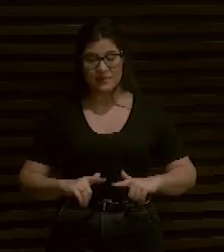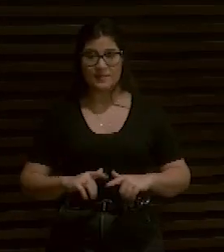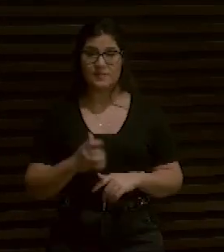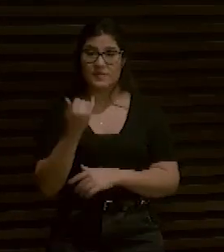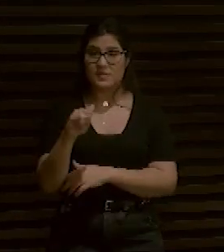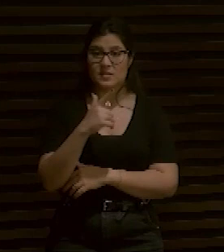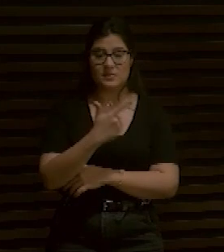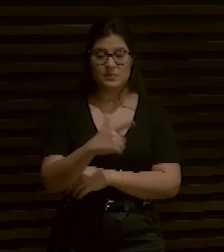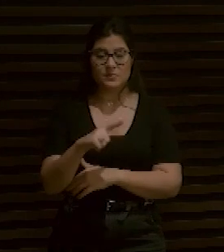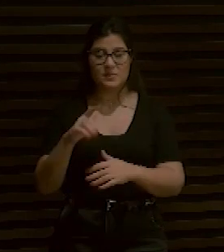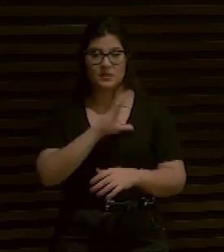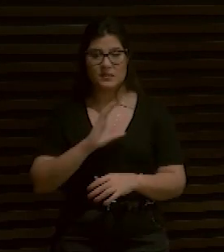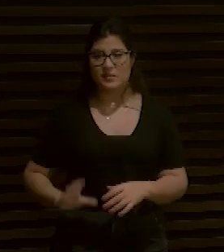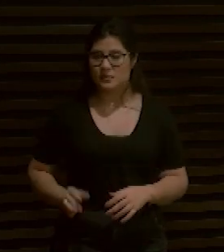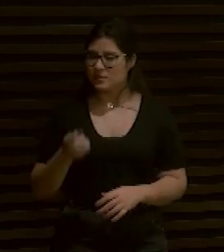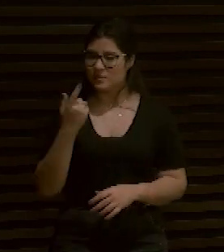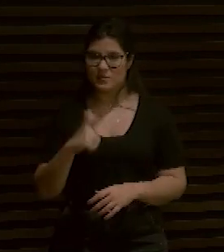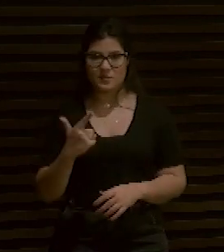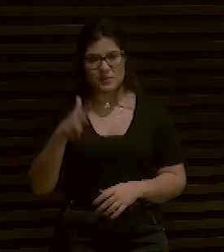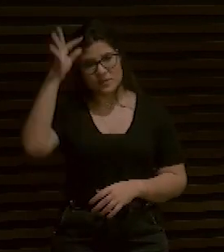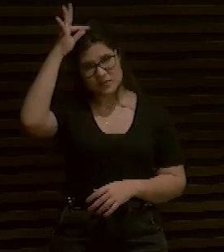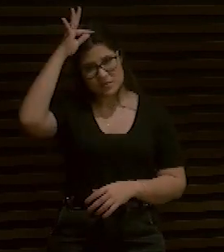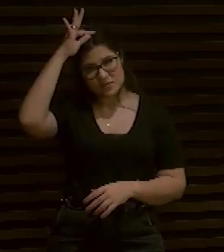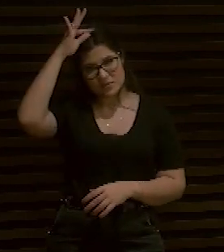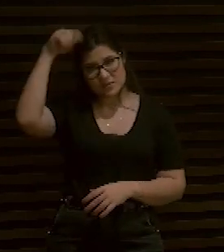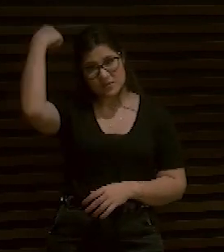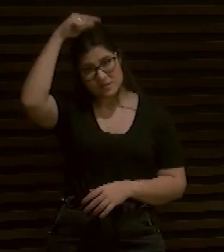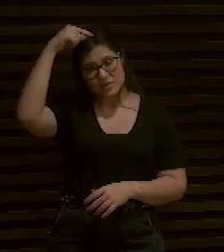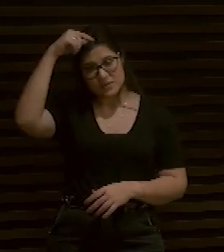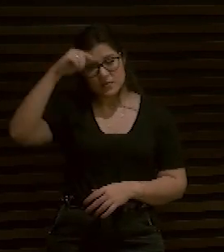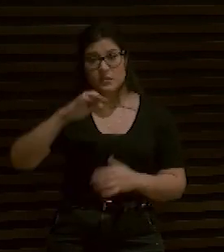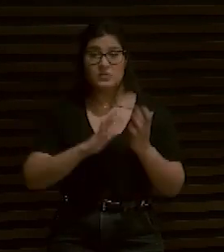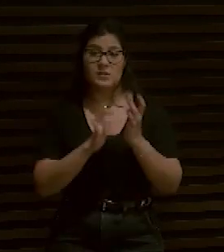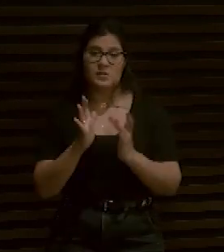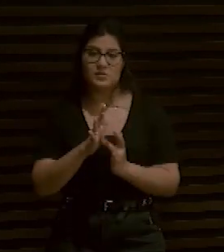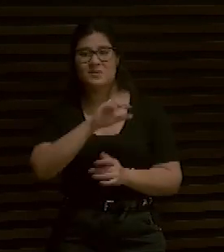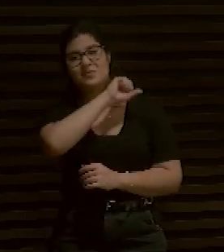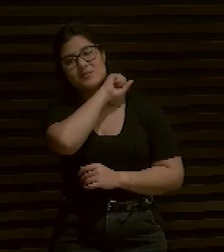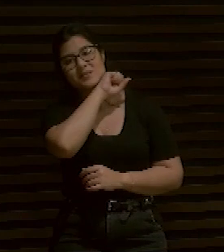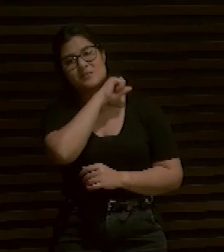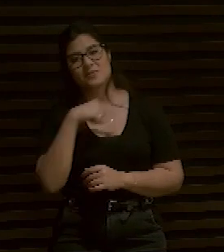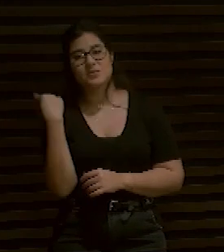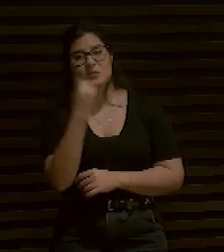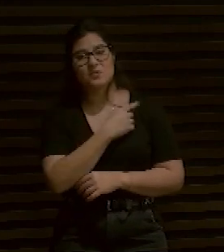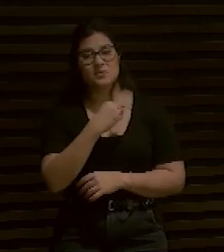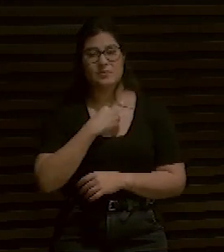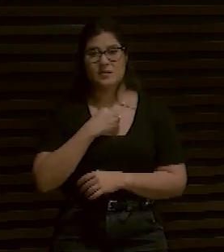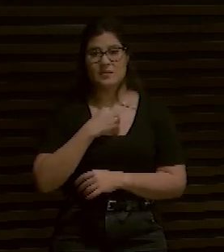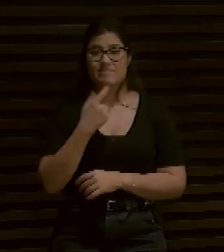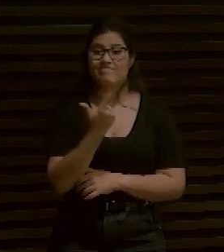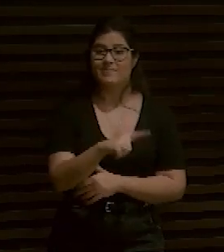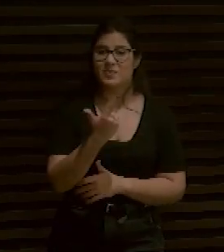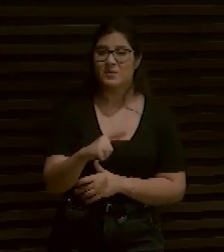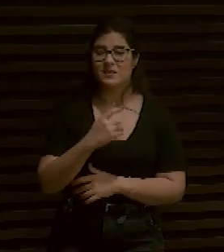santificação. Ponto. Primeira coisa, Jesus é a propiciação pelos nossos pecados. E que não tem